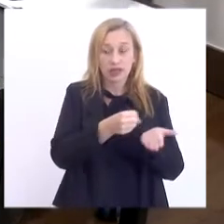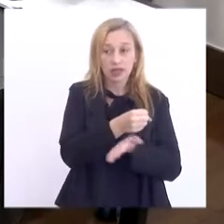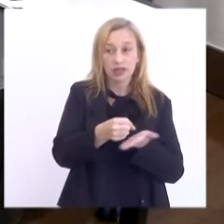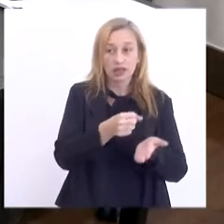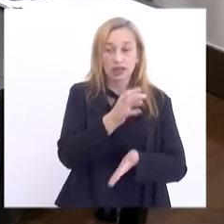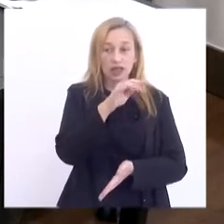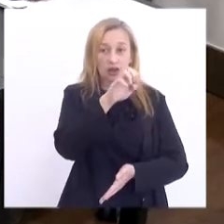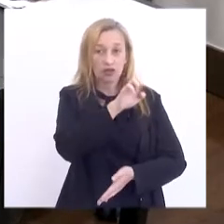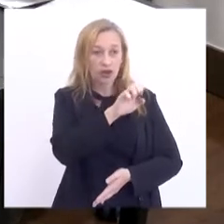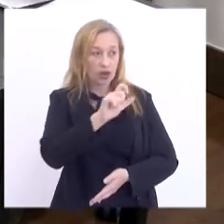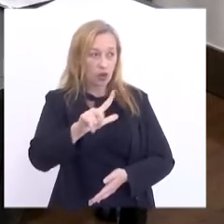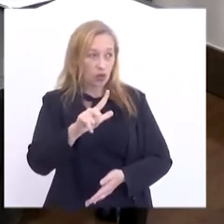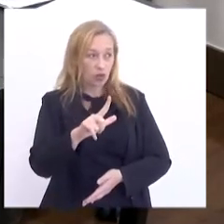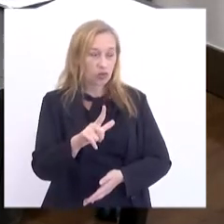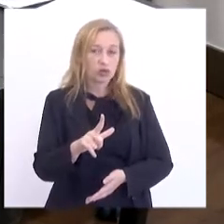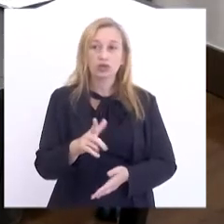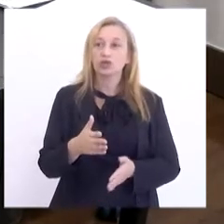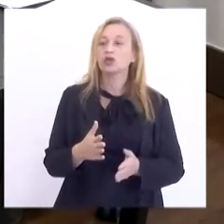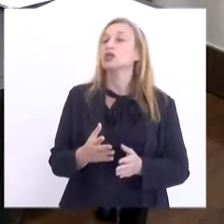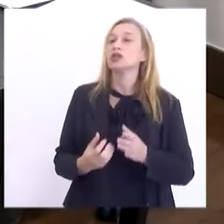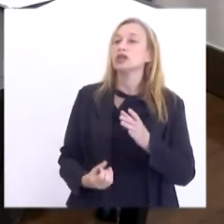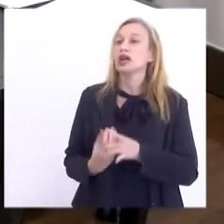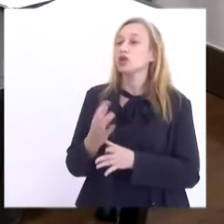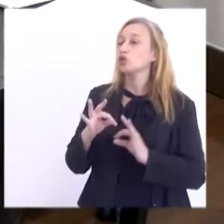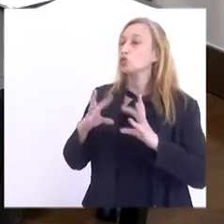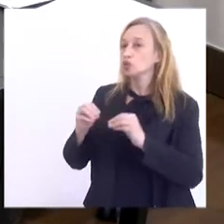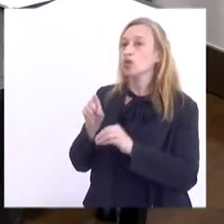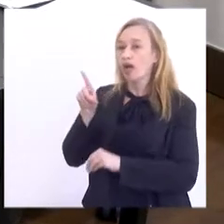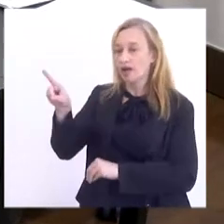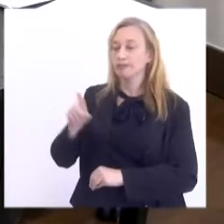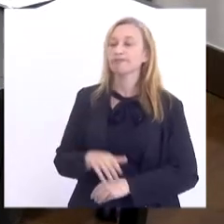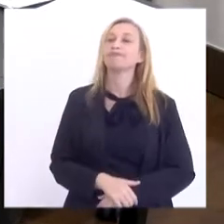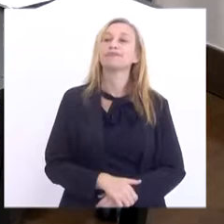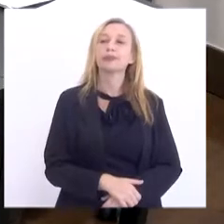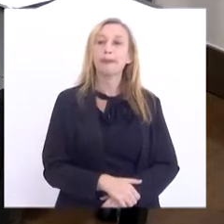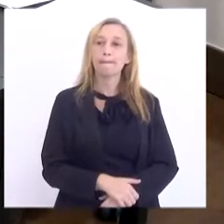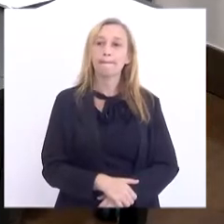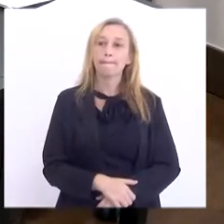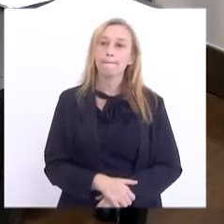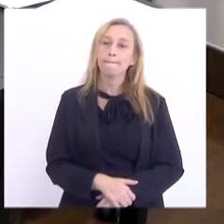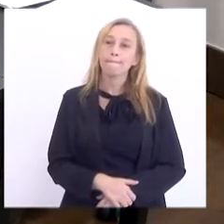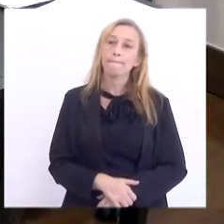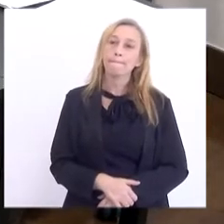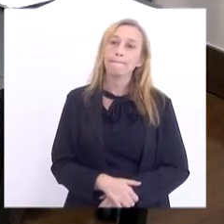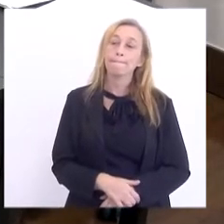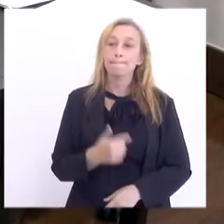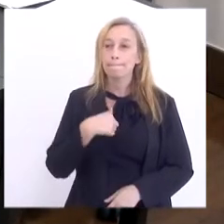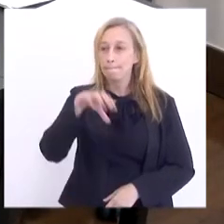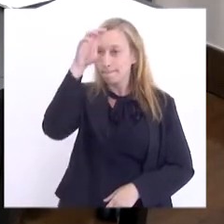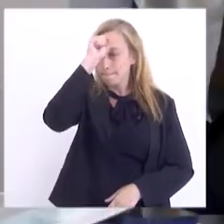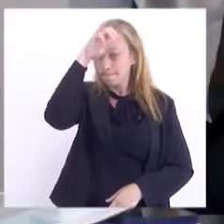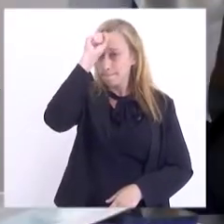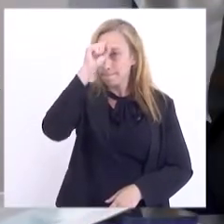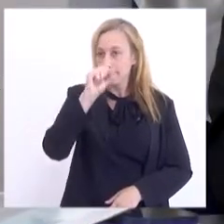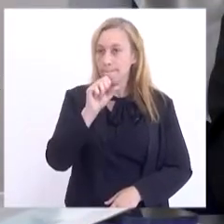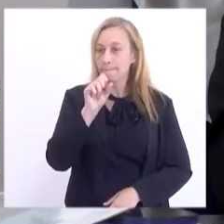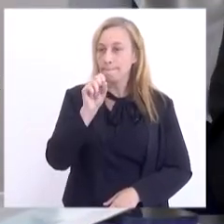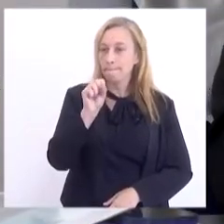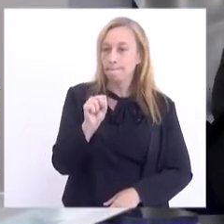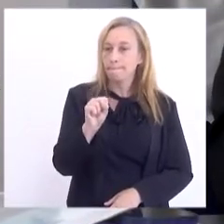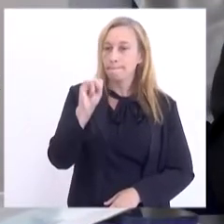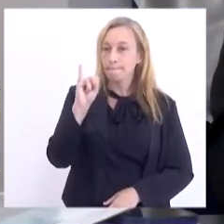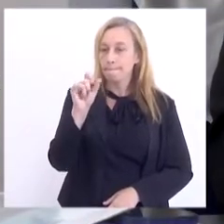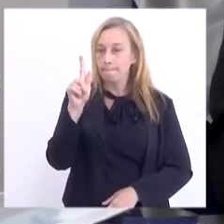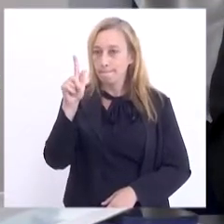baseio em tejo de farol que os fundamentos que deram todos lá eu aprendi uma sigla